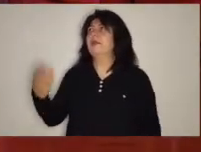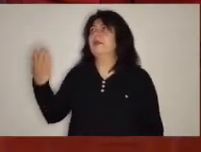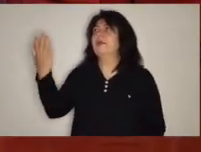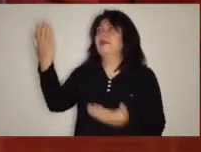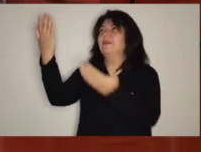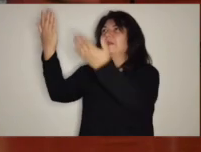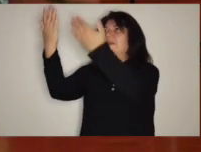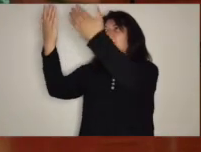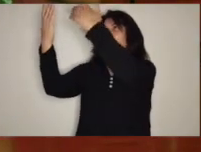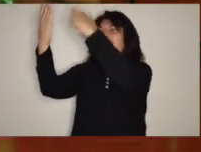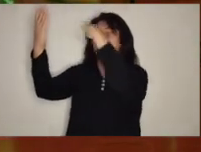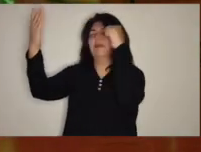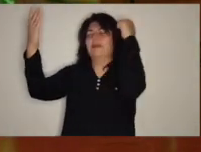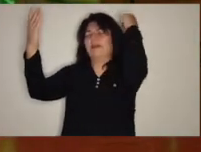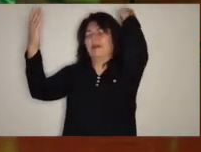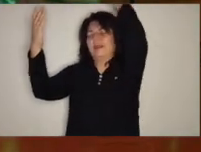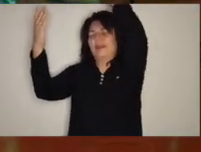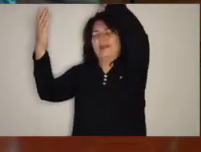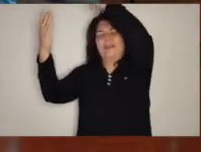só Tu és